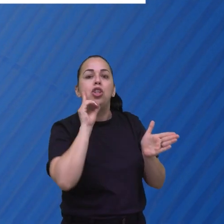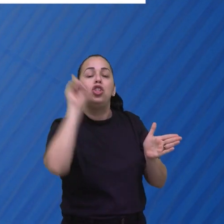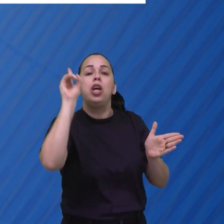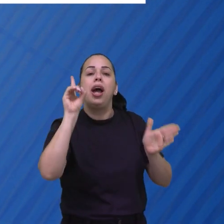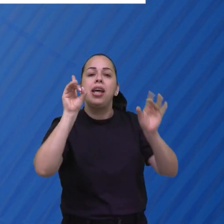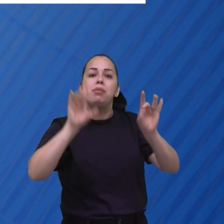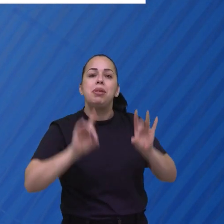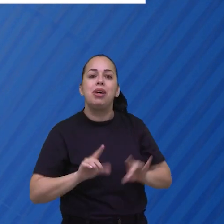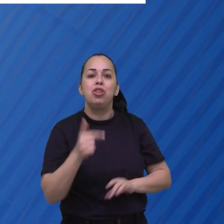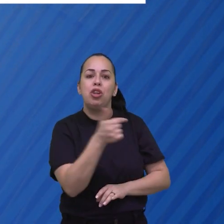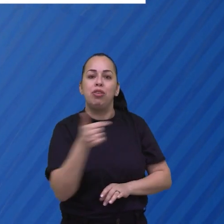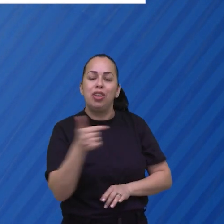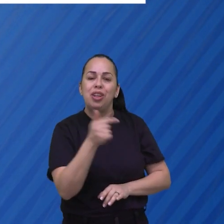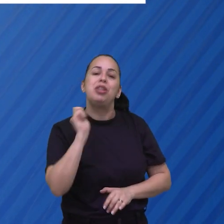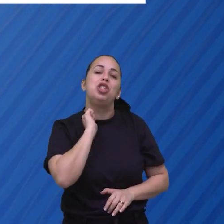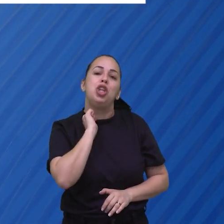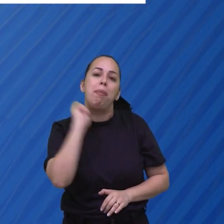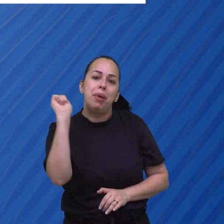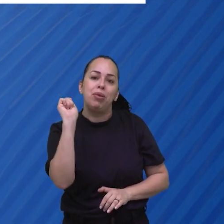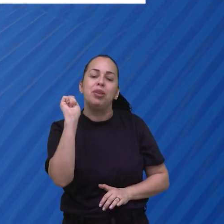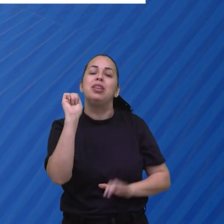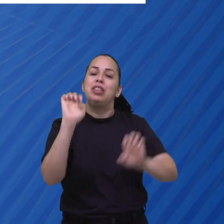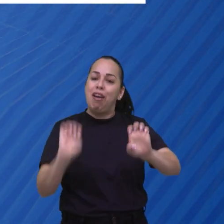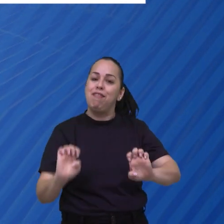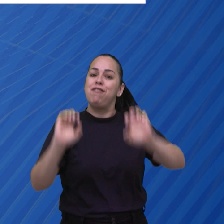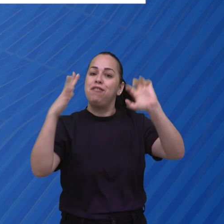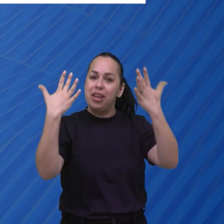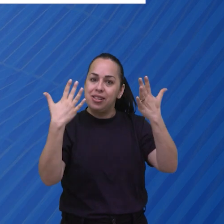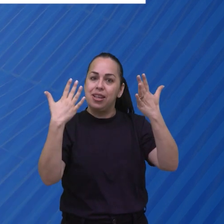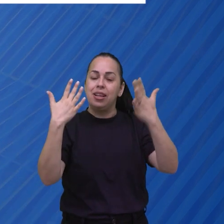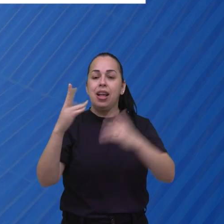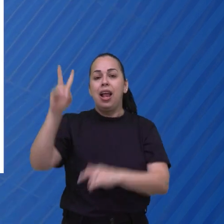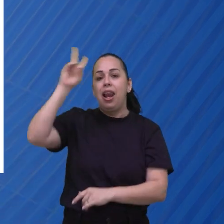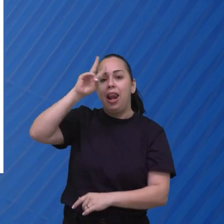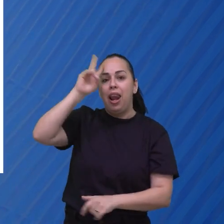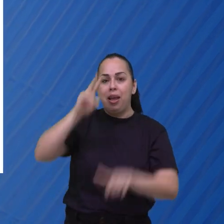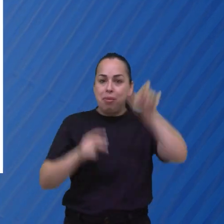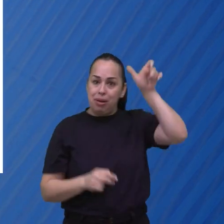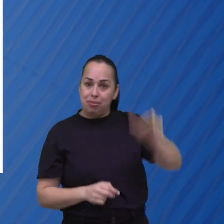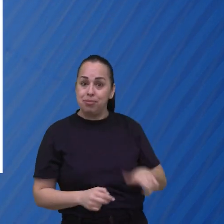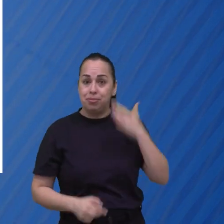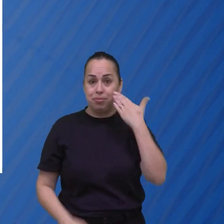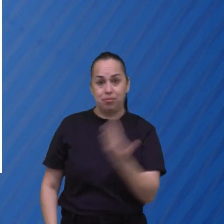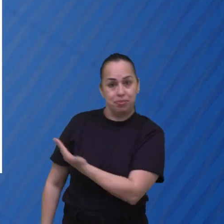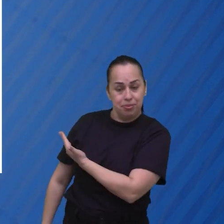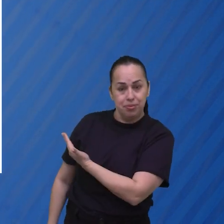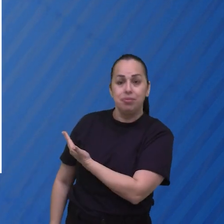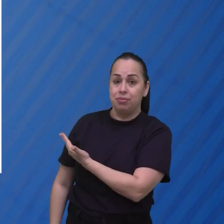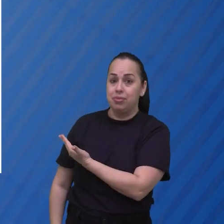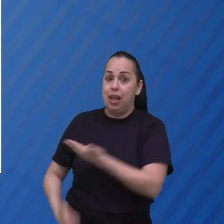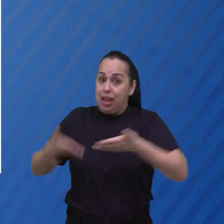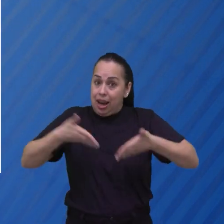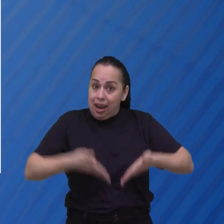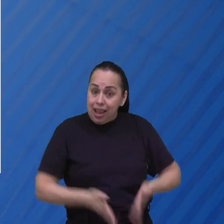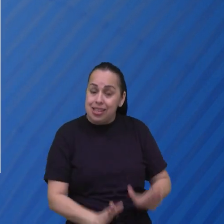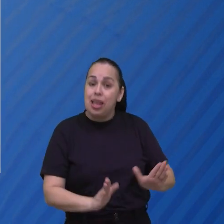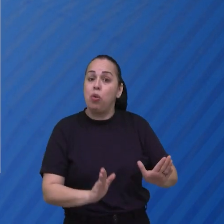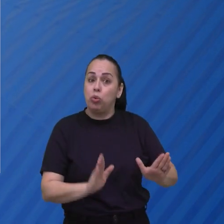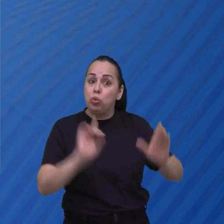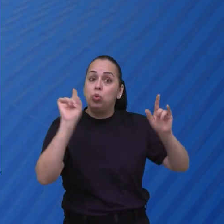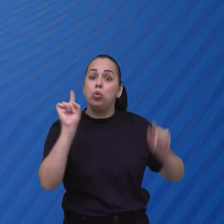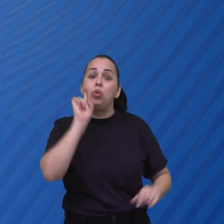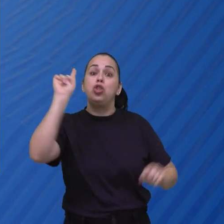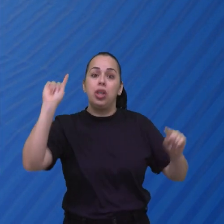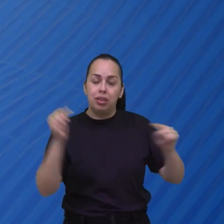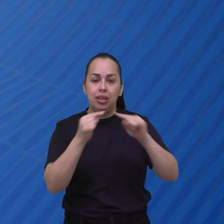e comemorações do município. A celebração, no dia 22 de abril, faz referência ao nascimento da modelo norte-americana